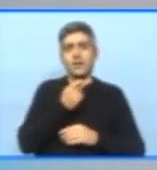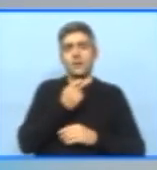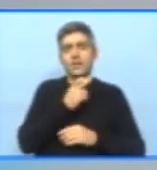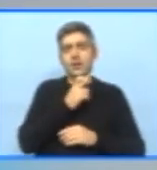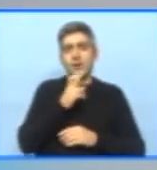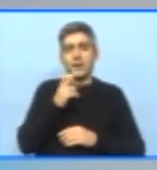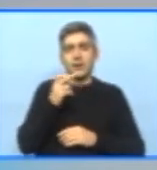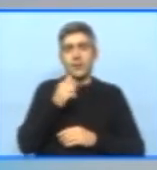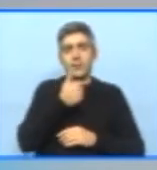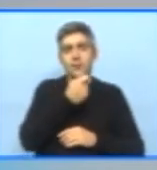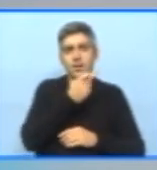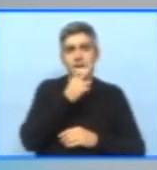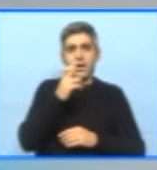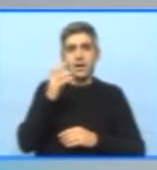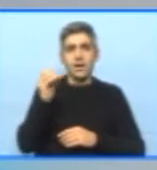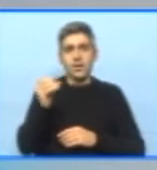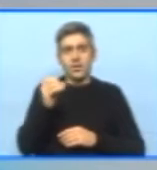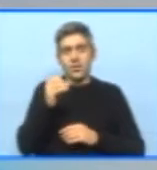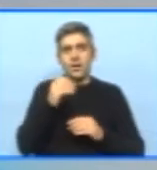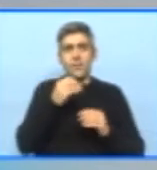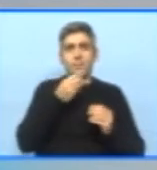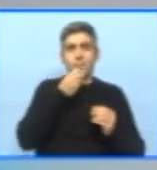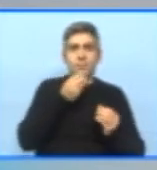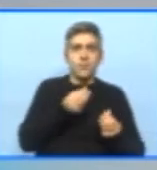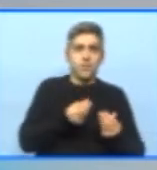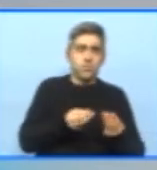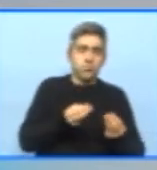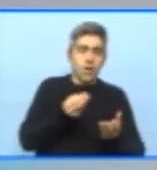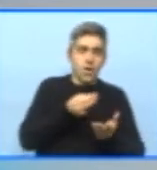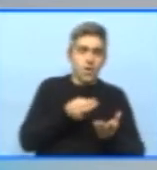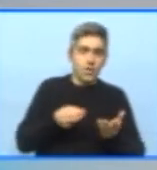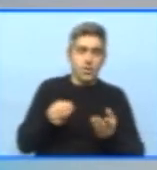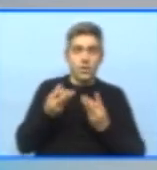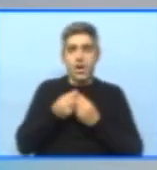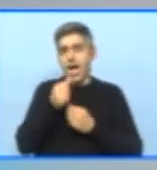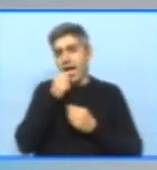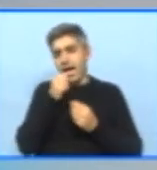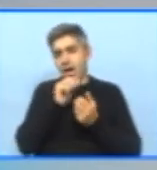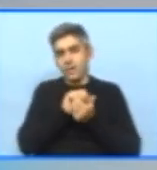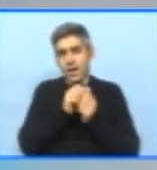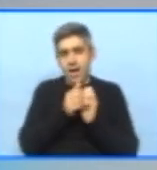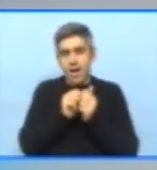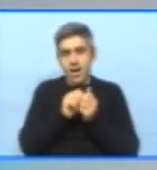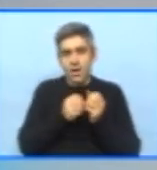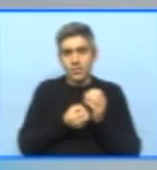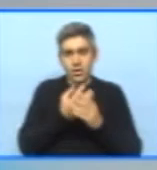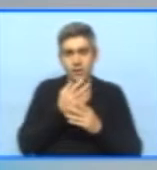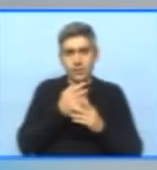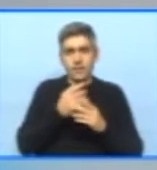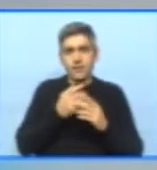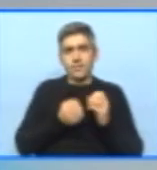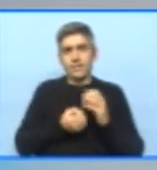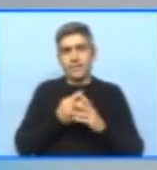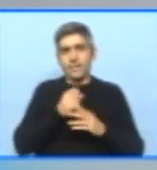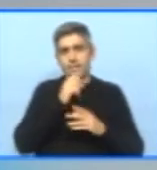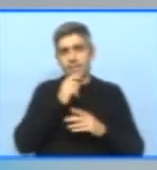barro é a terra, é o pó com a água, não é? E a partir daí, essa imagem da